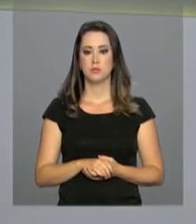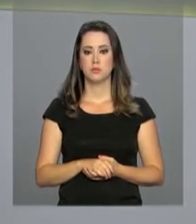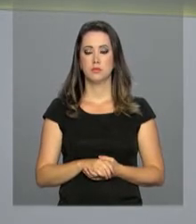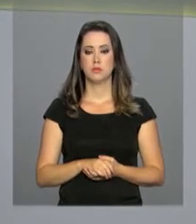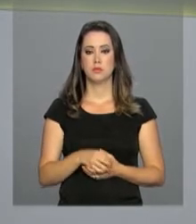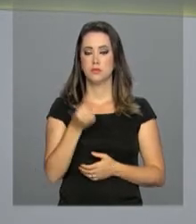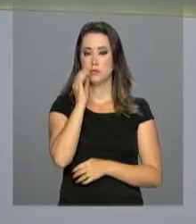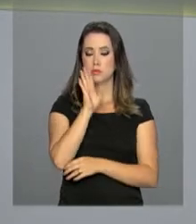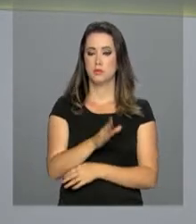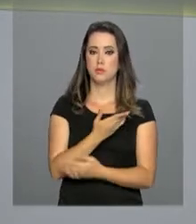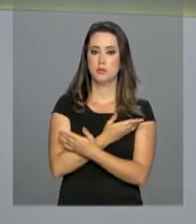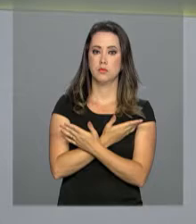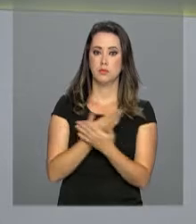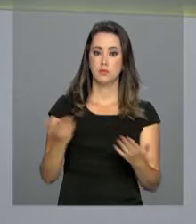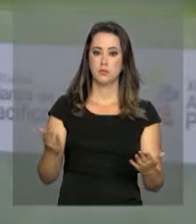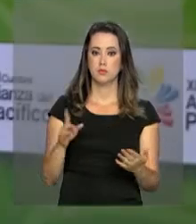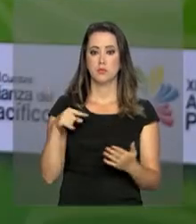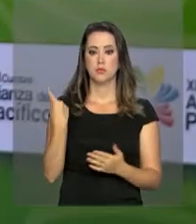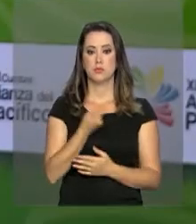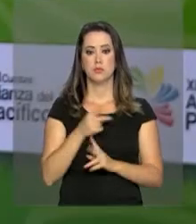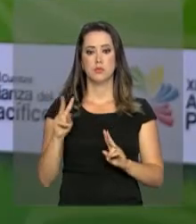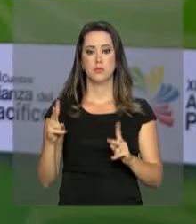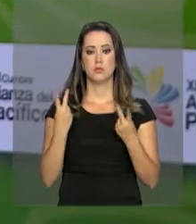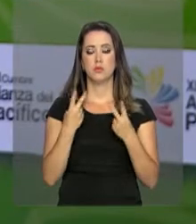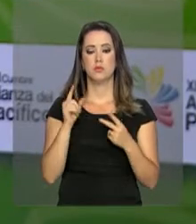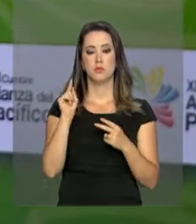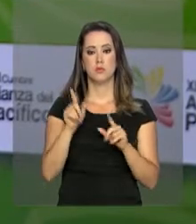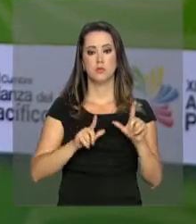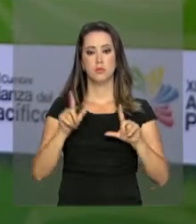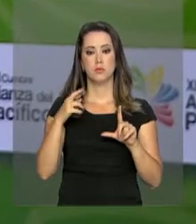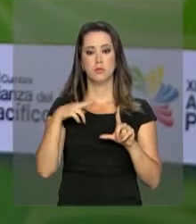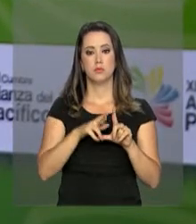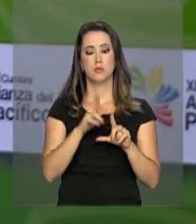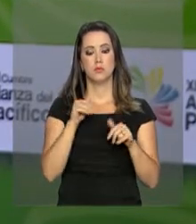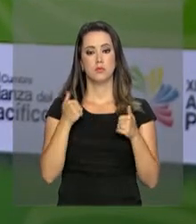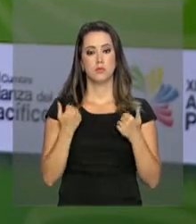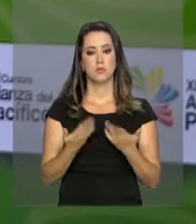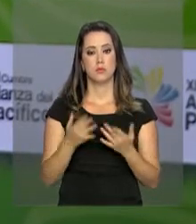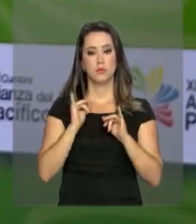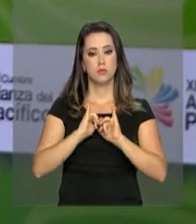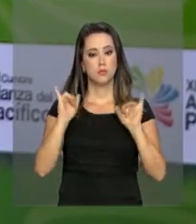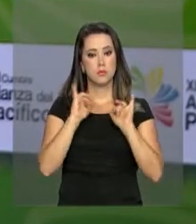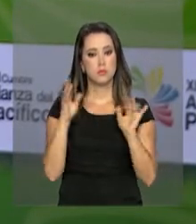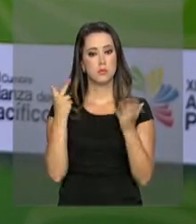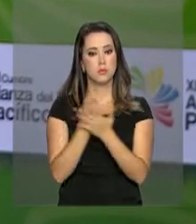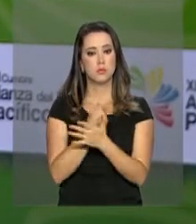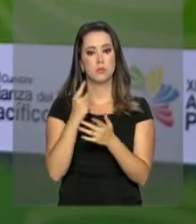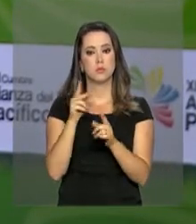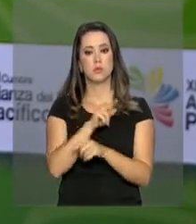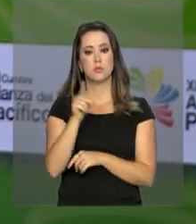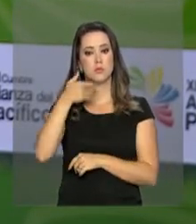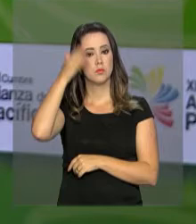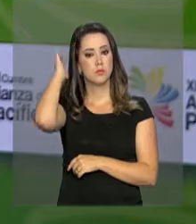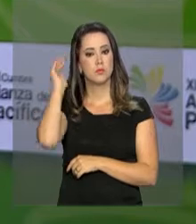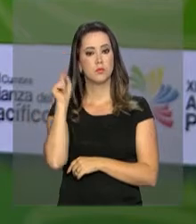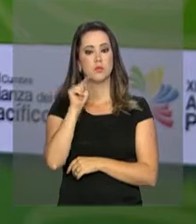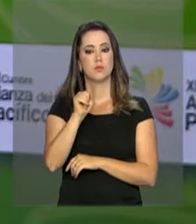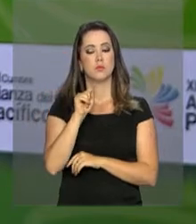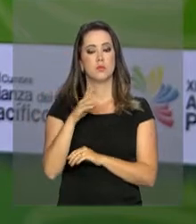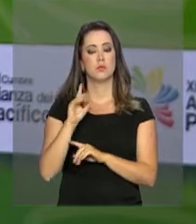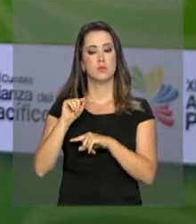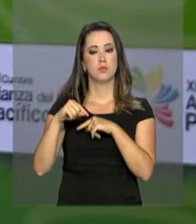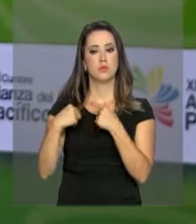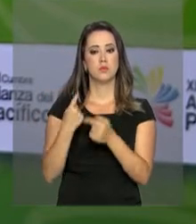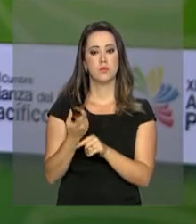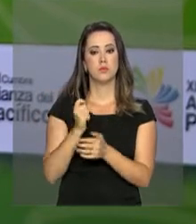Boa tarde para você, Roberto. Boa tarde a todos que nos assistem na TV NBR. Pois é, esse anúncio ele foi feito pelo presidente Michel Temer logo